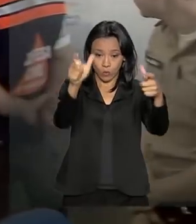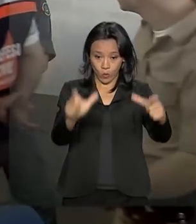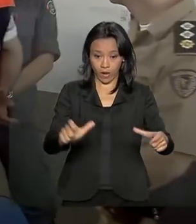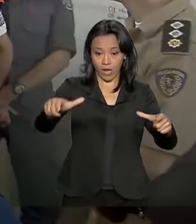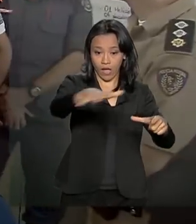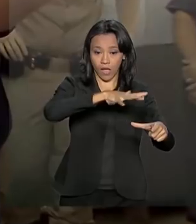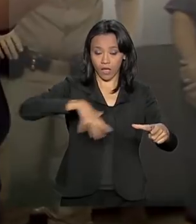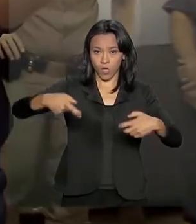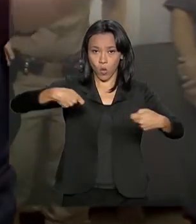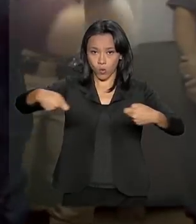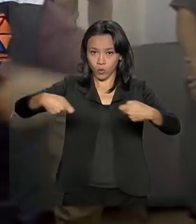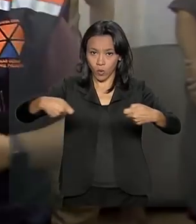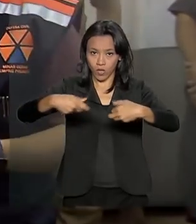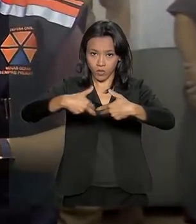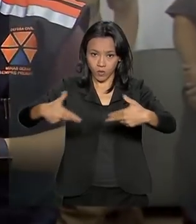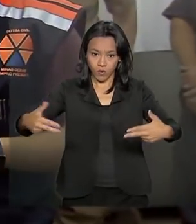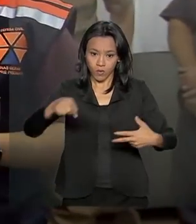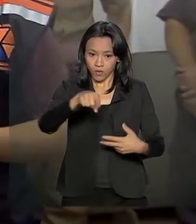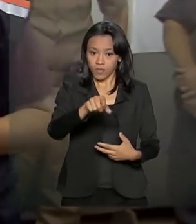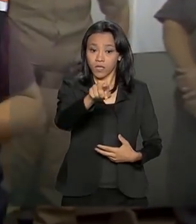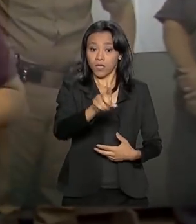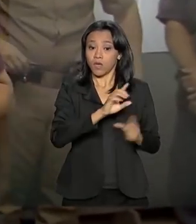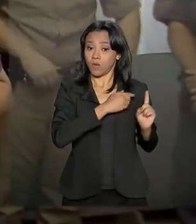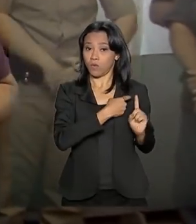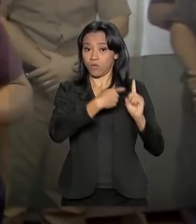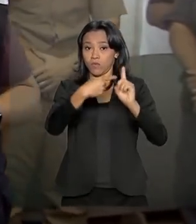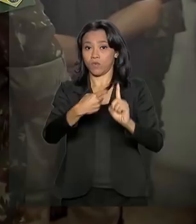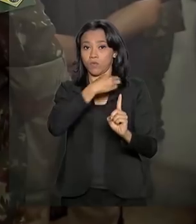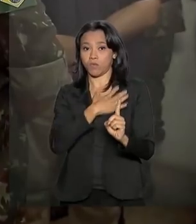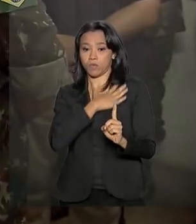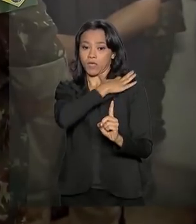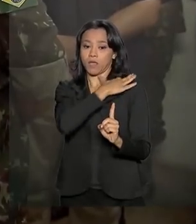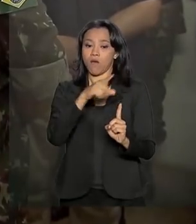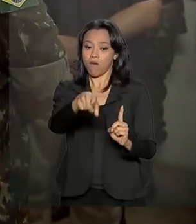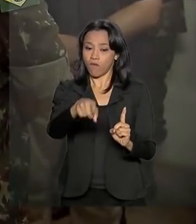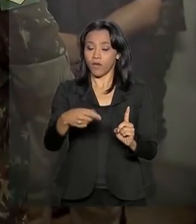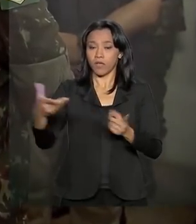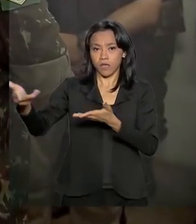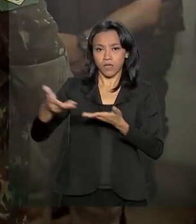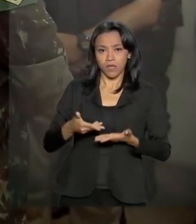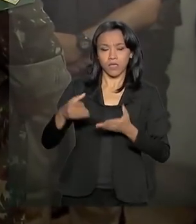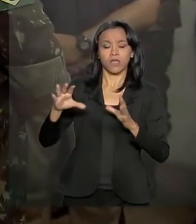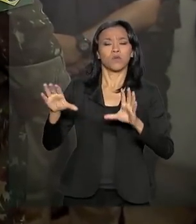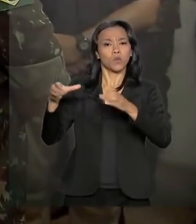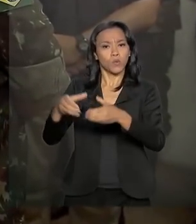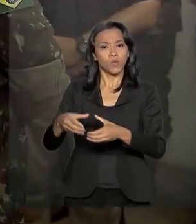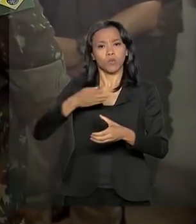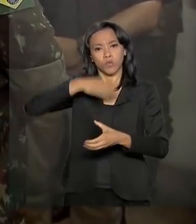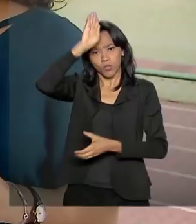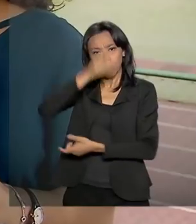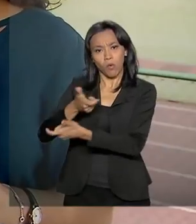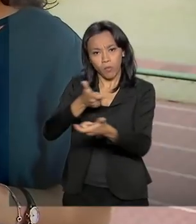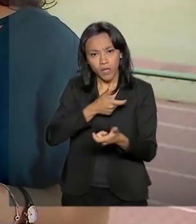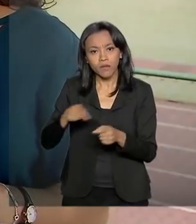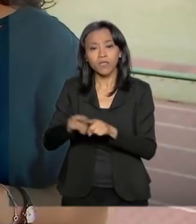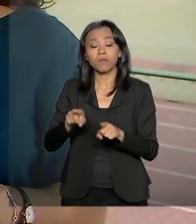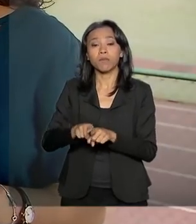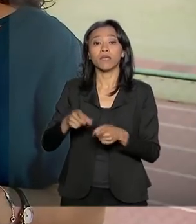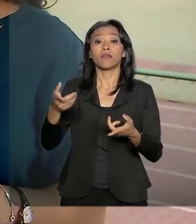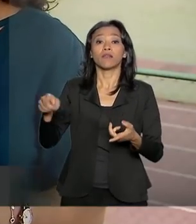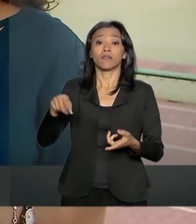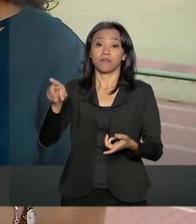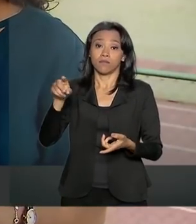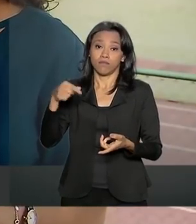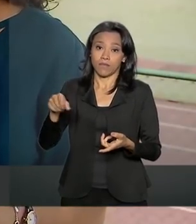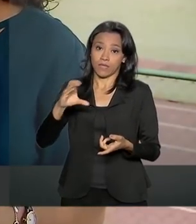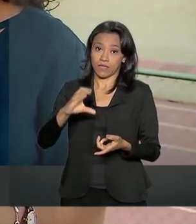operações Braga Neto Foi recebido pelos representantes da Defesa Civil e do Corpo de Bombeiros ao todo cerca